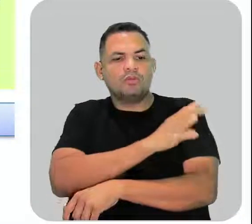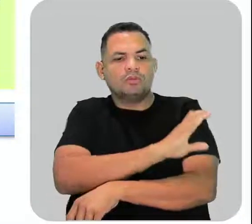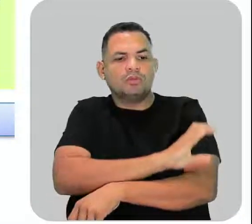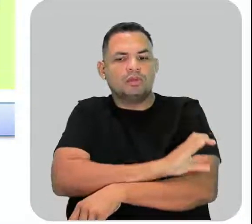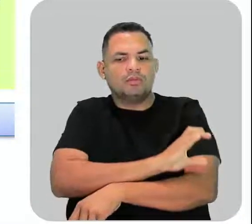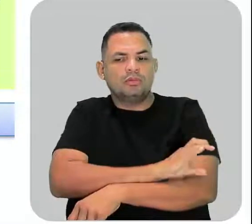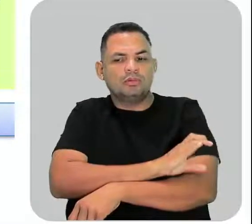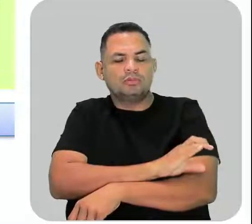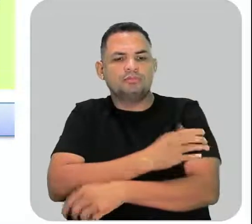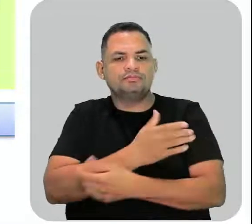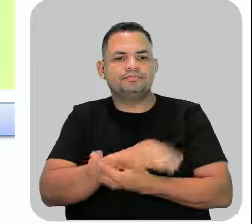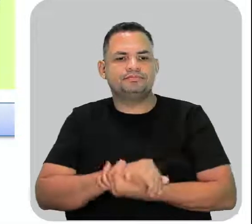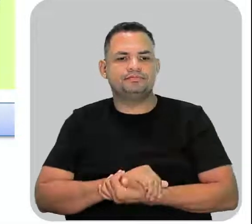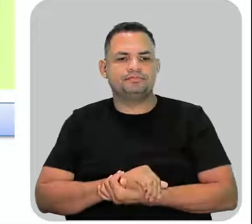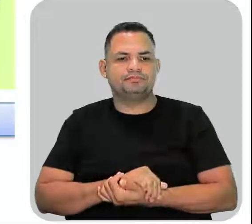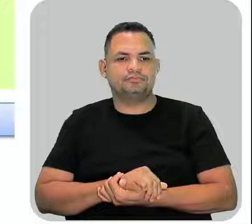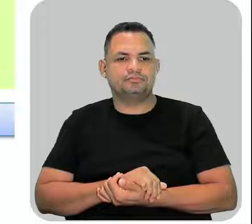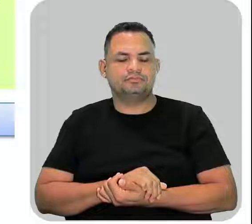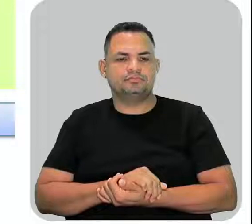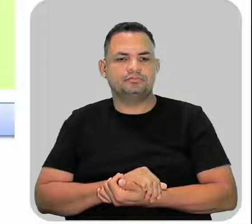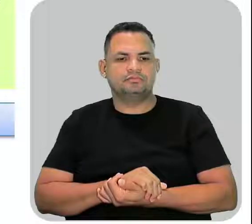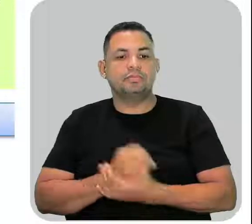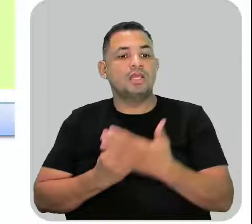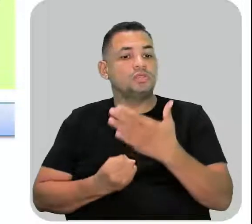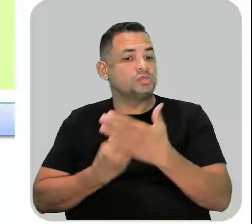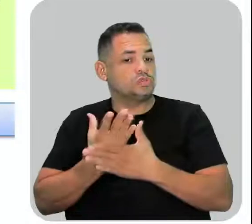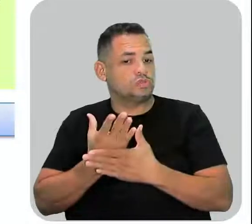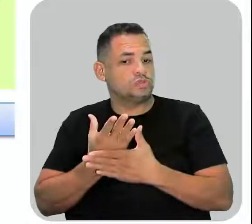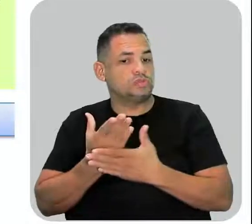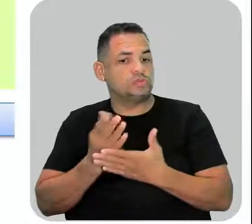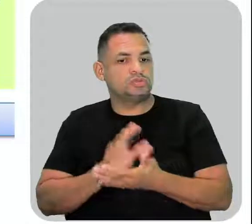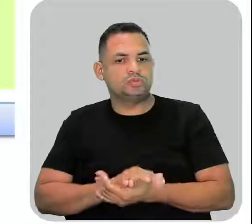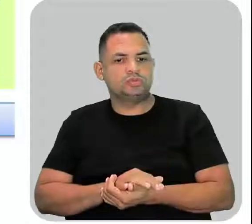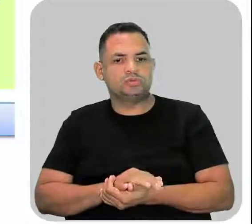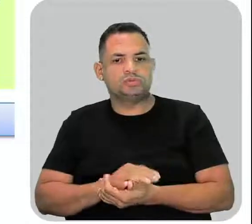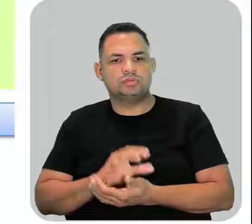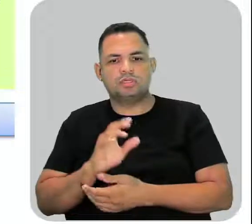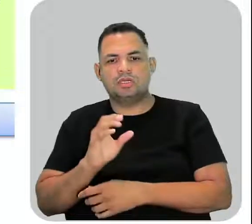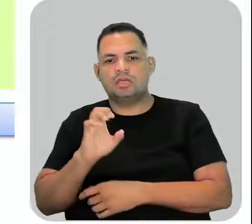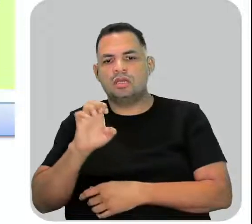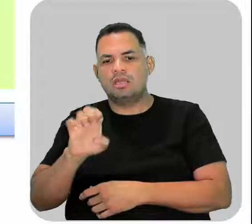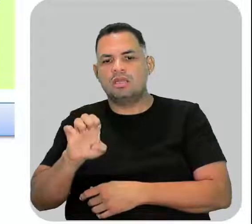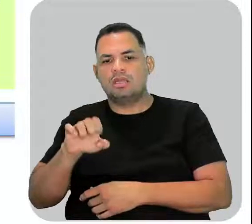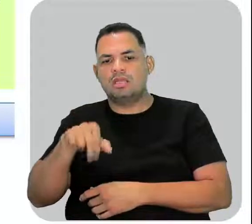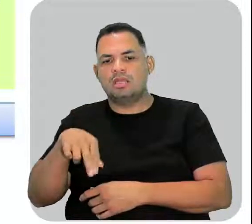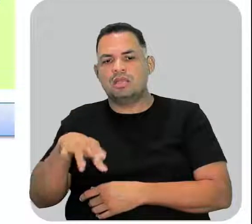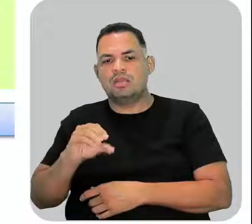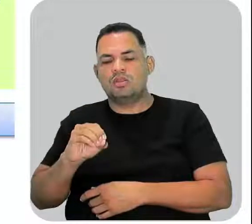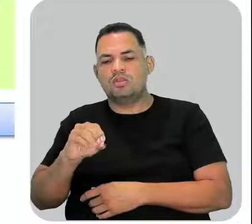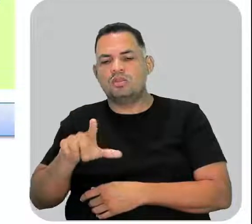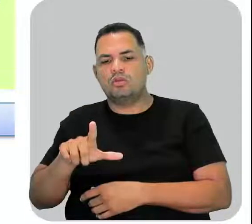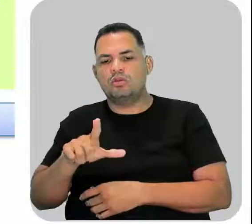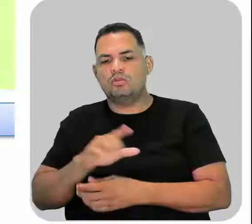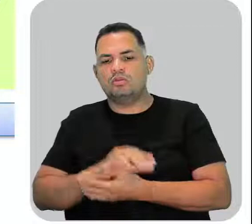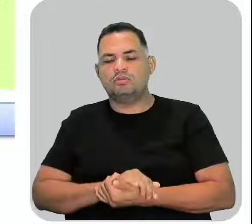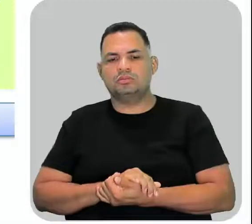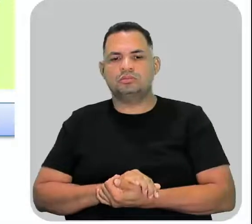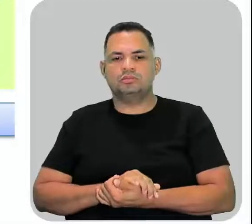outro carbono, dando origem a esse enol aqui que nós chamamos de